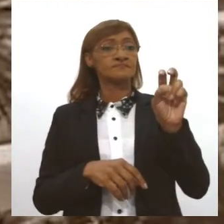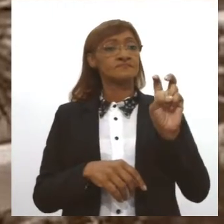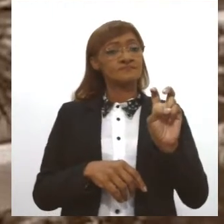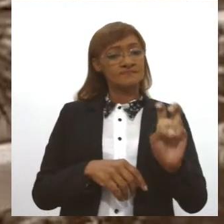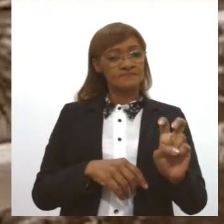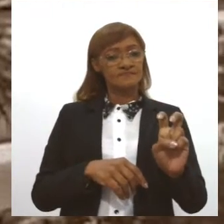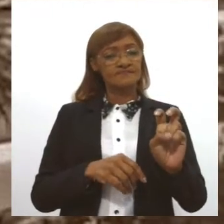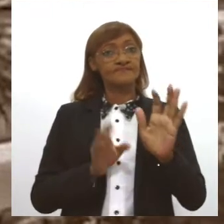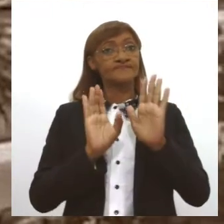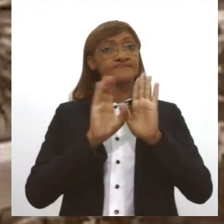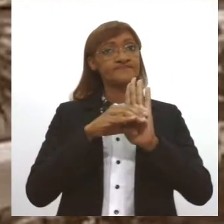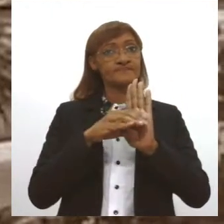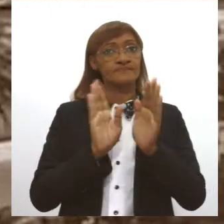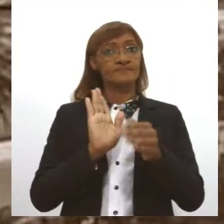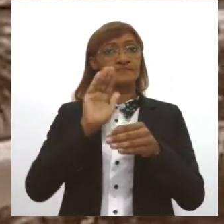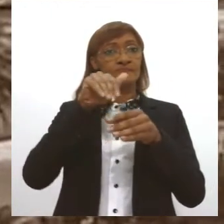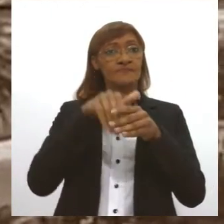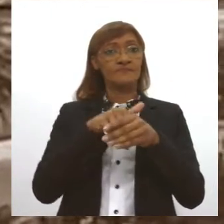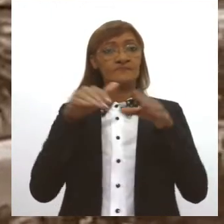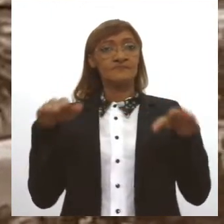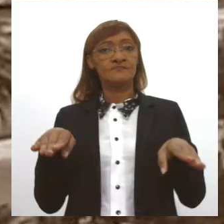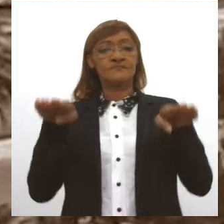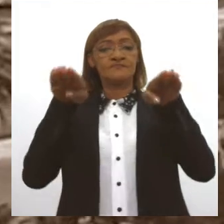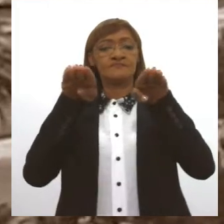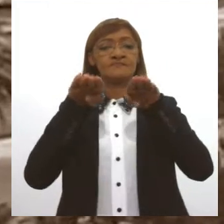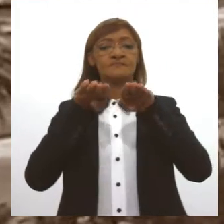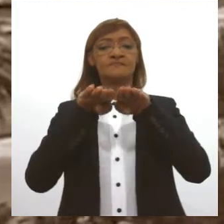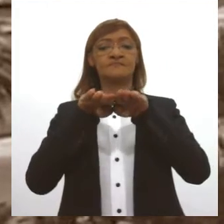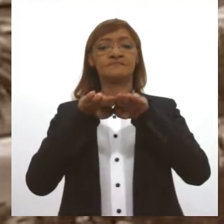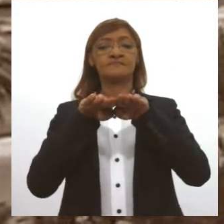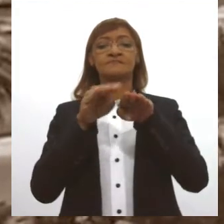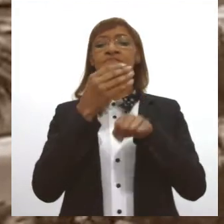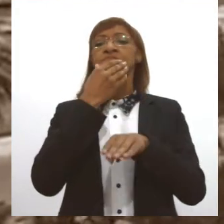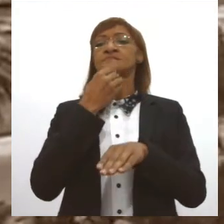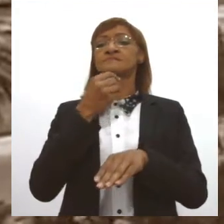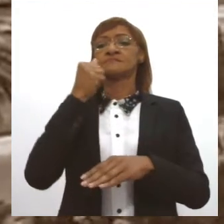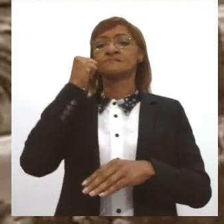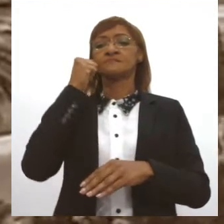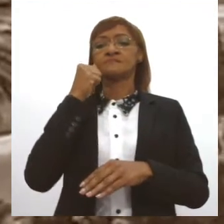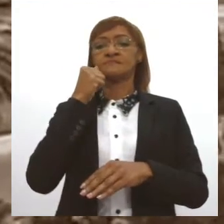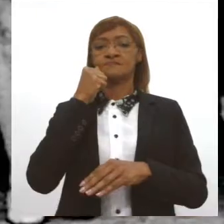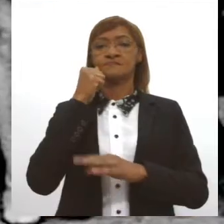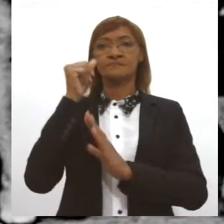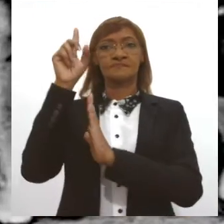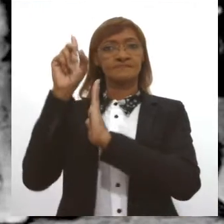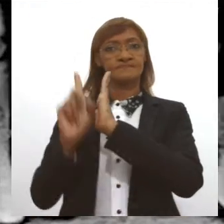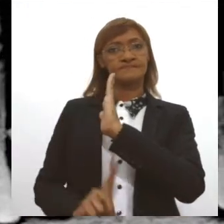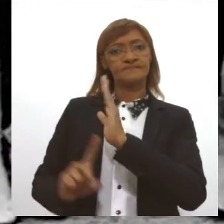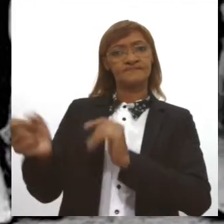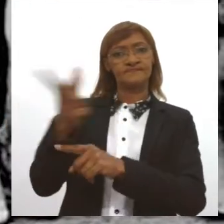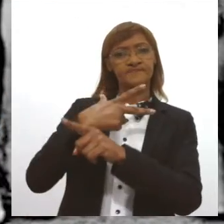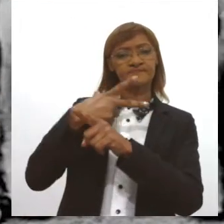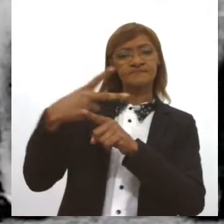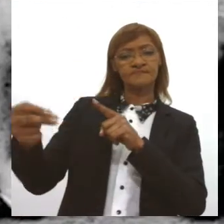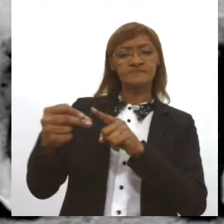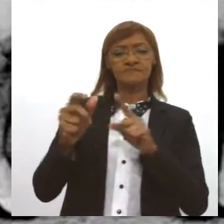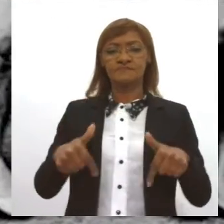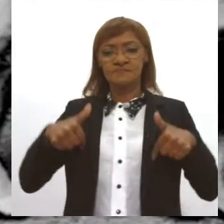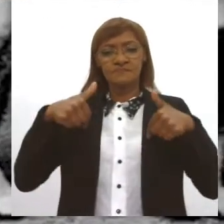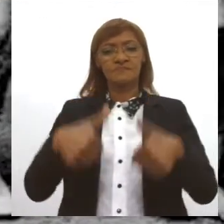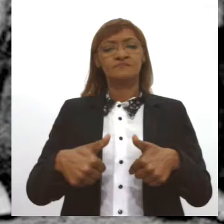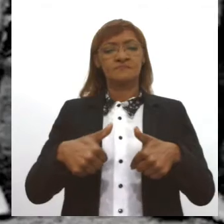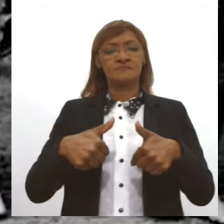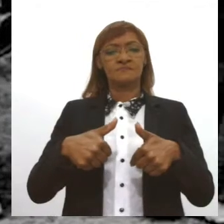Código Eleitoral igualou o voto feminino ao masculino. Um direito conquistado por meio de lutas de